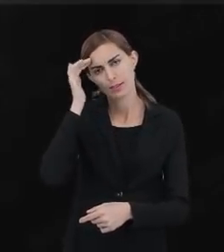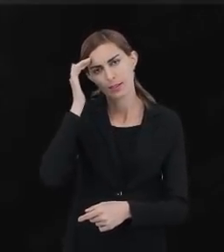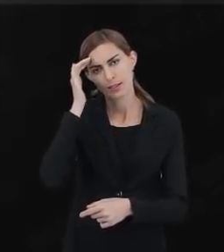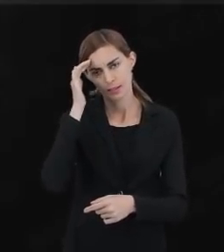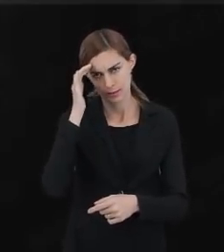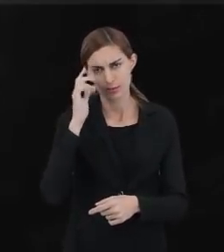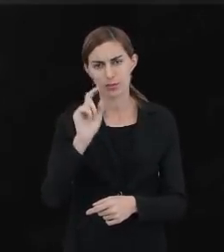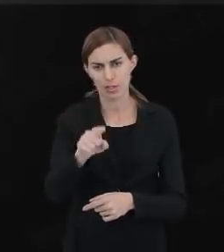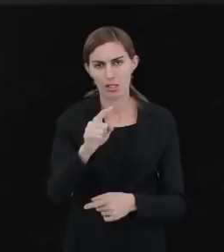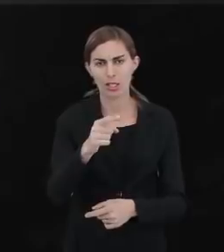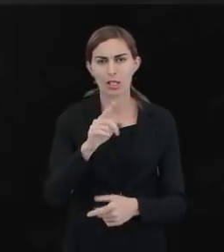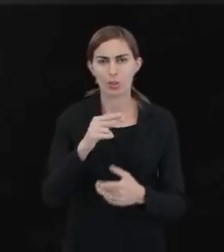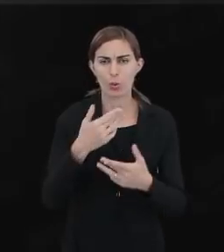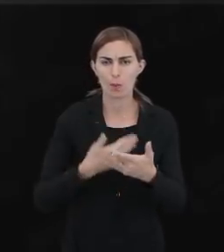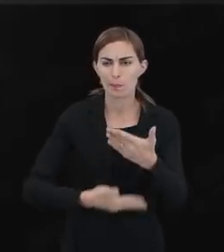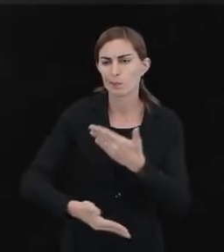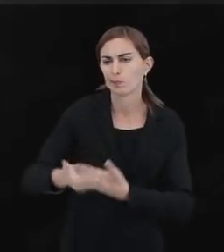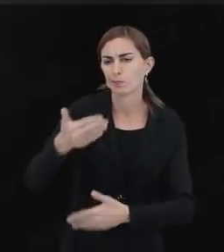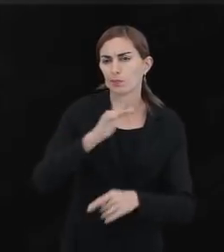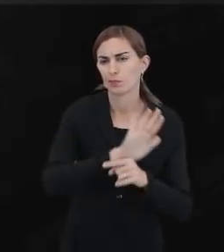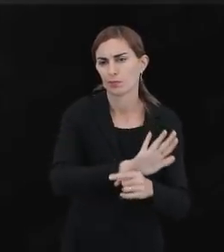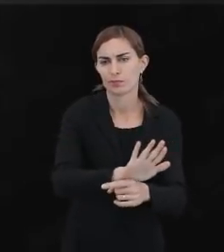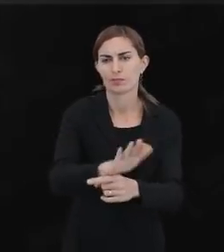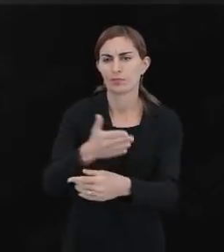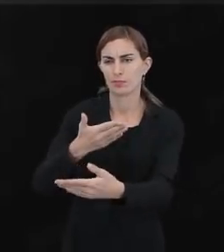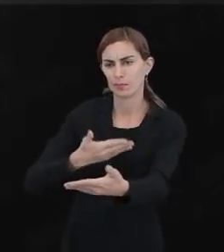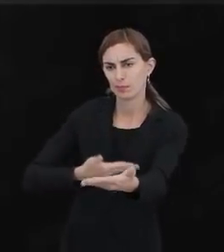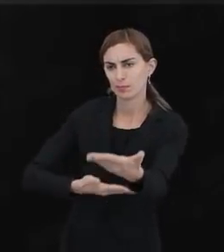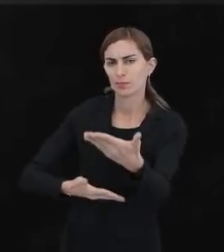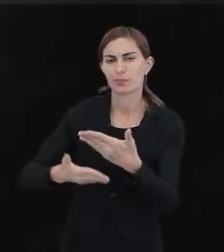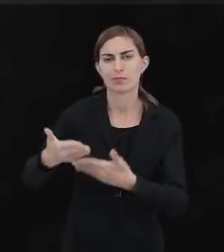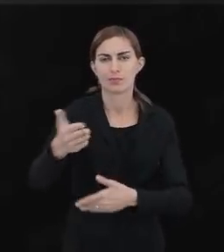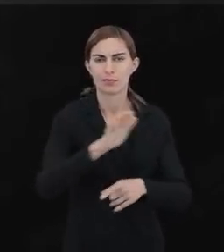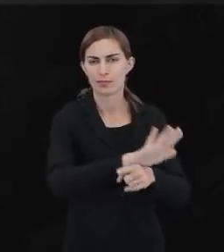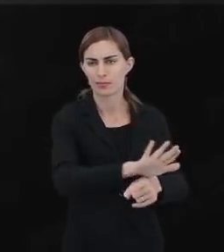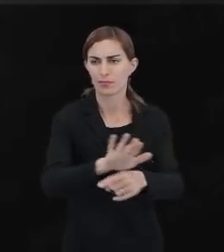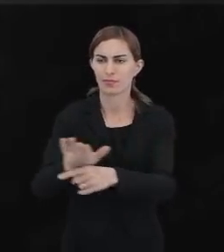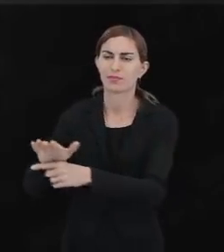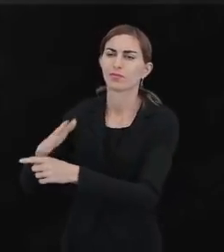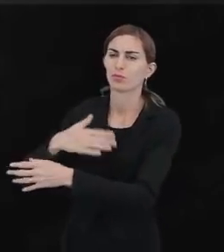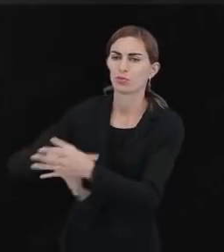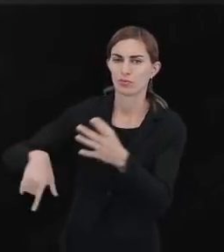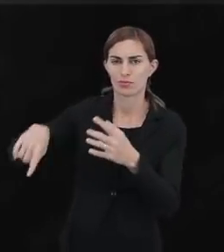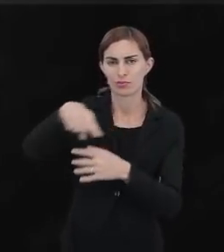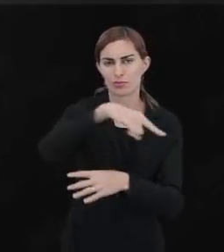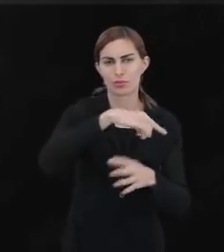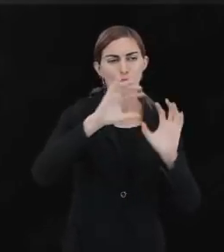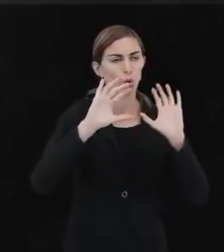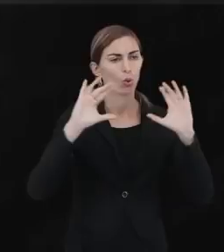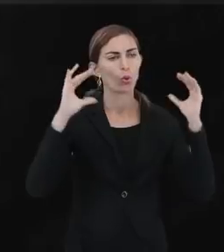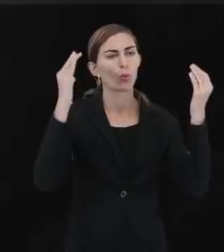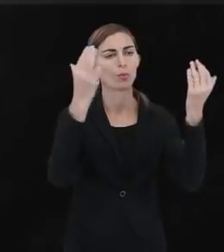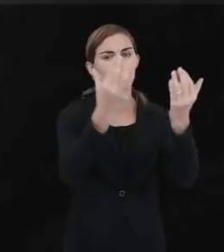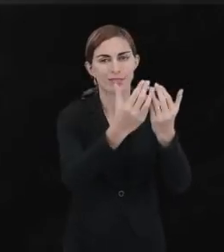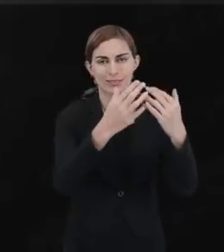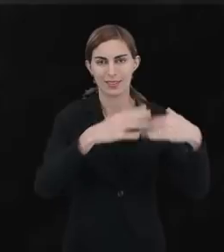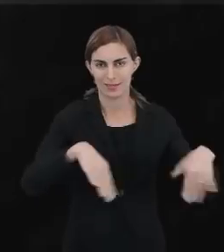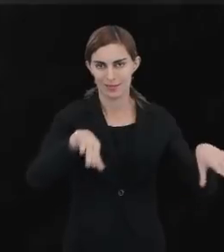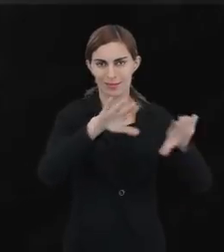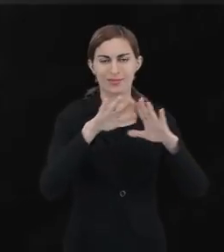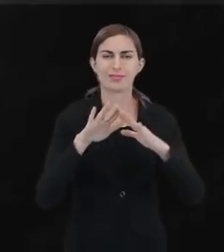que é um grande mediador de todos os envolvidos naquela comunidade escolar